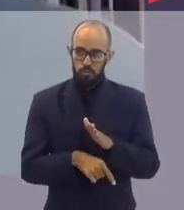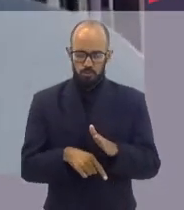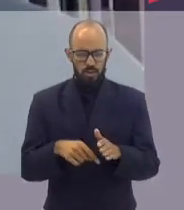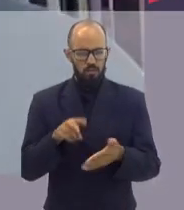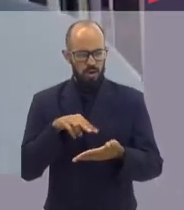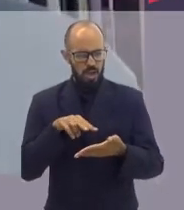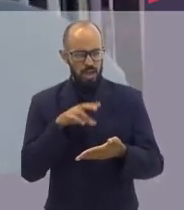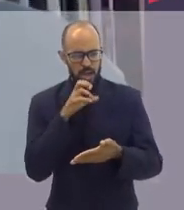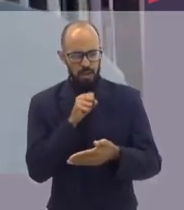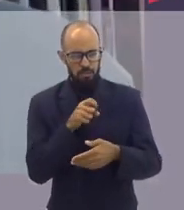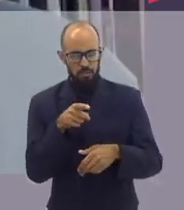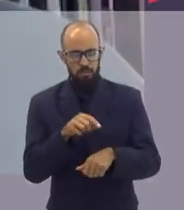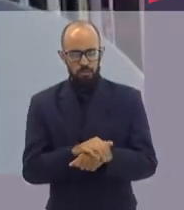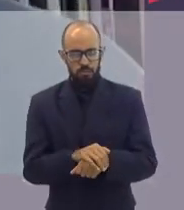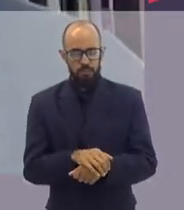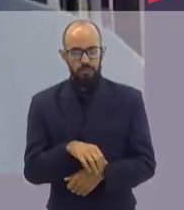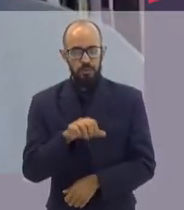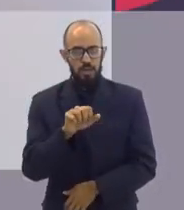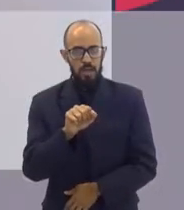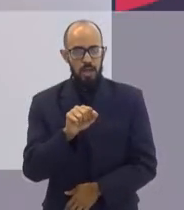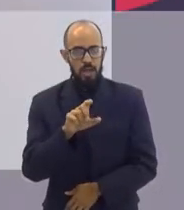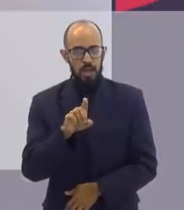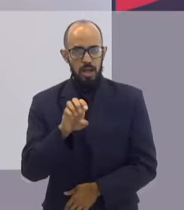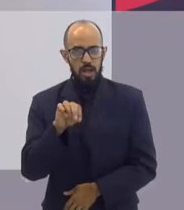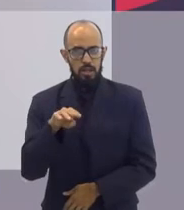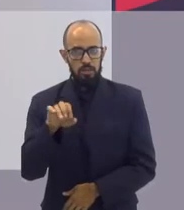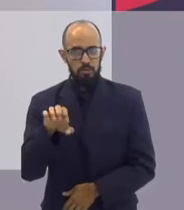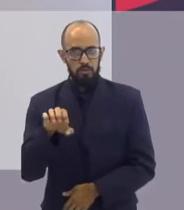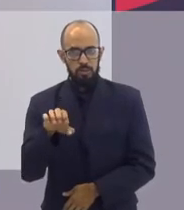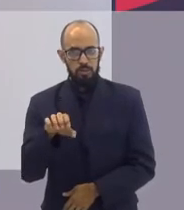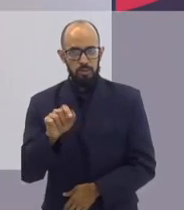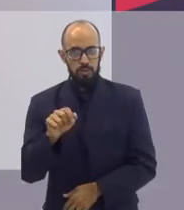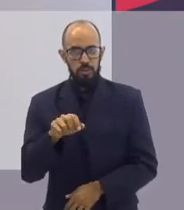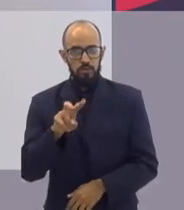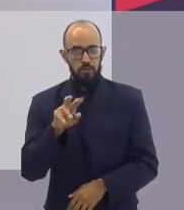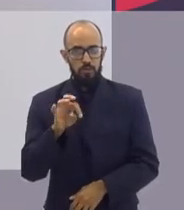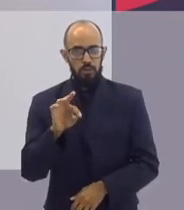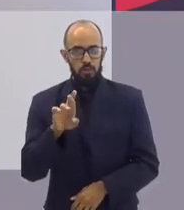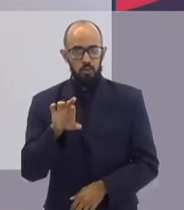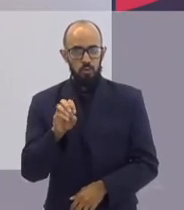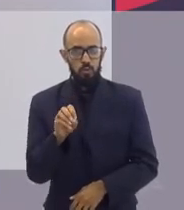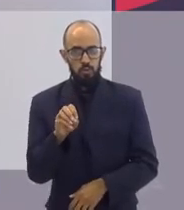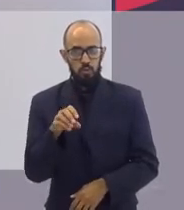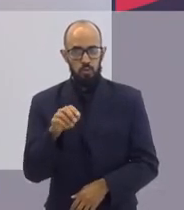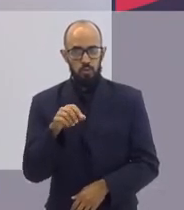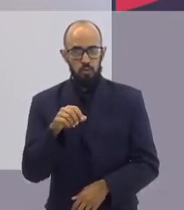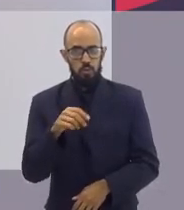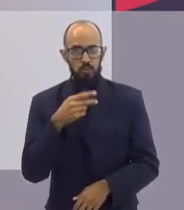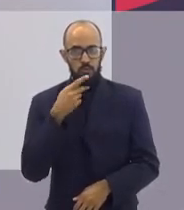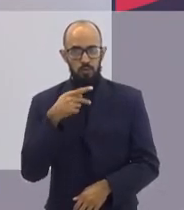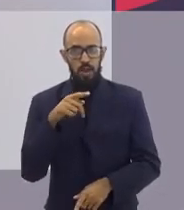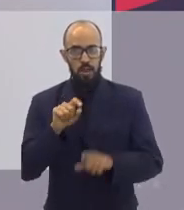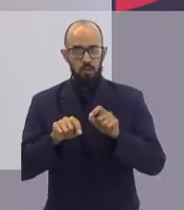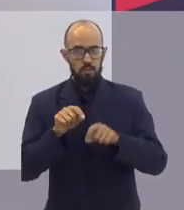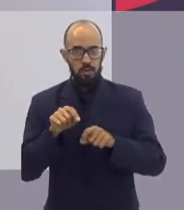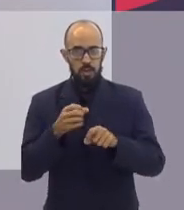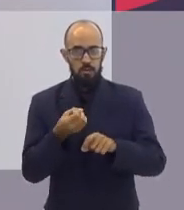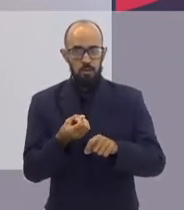vou dar uma lida rápida aqui, né? Admin in vitro, né? Os estudos admin in vitro indicam, aí tem um texto em português,